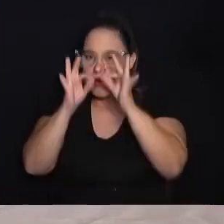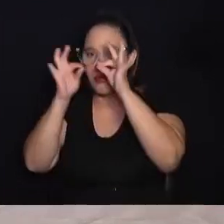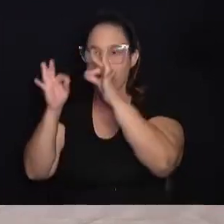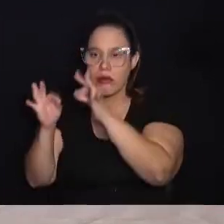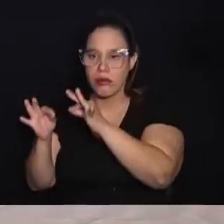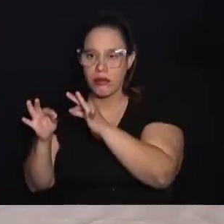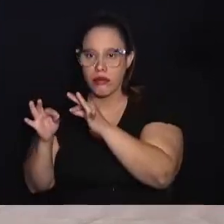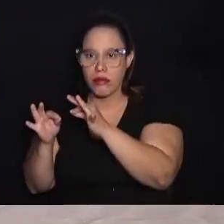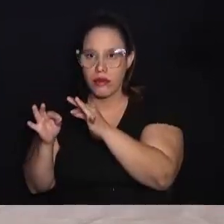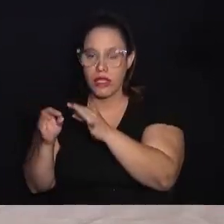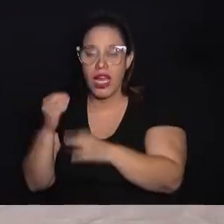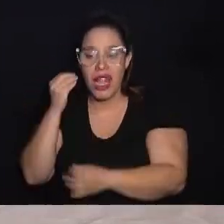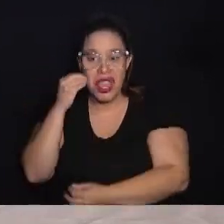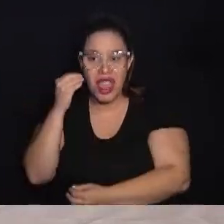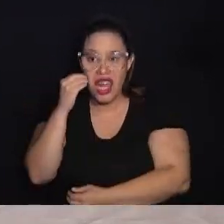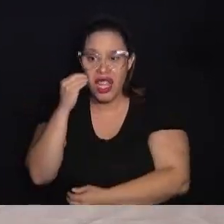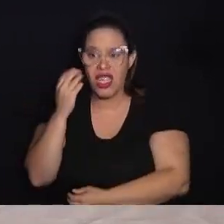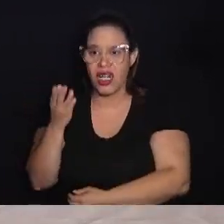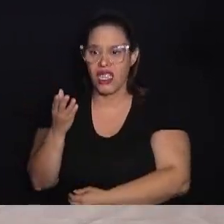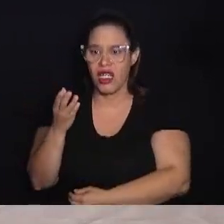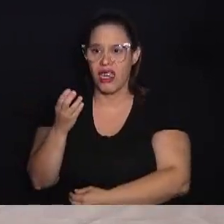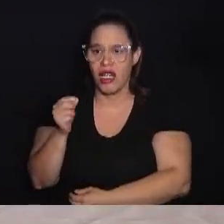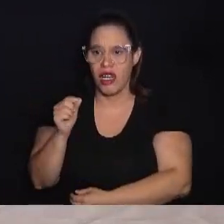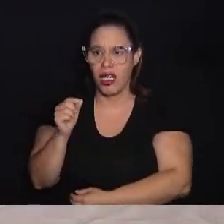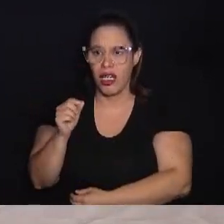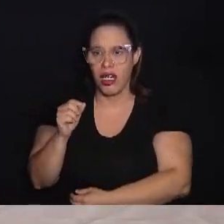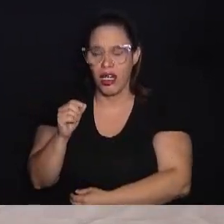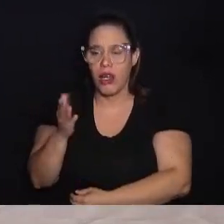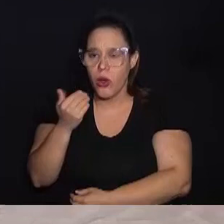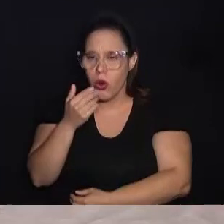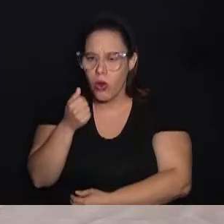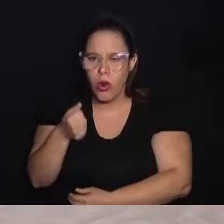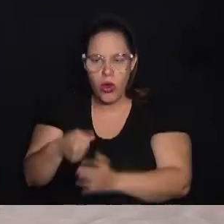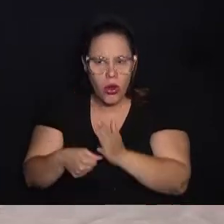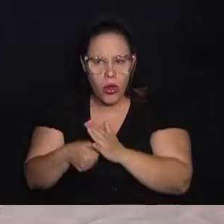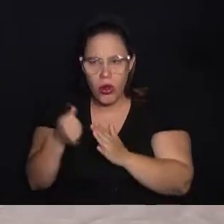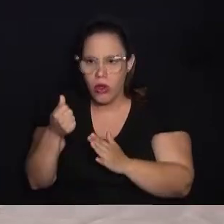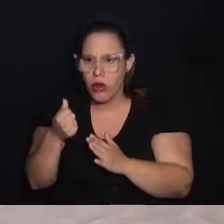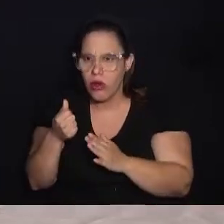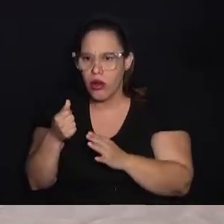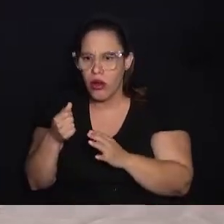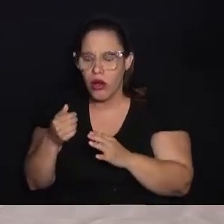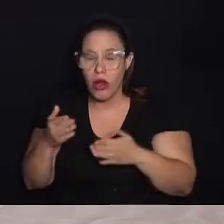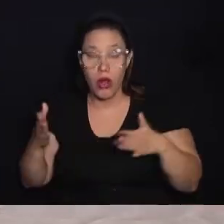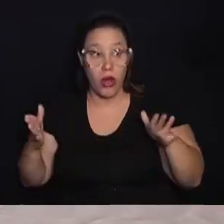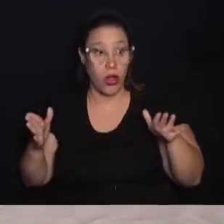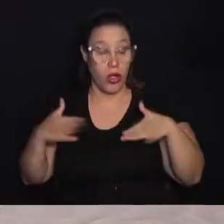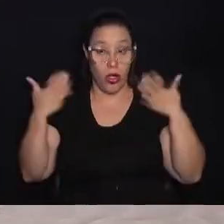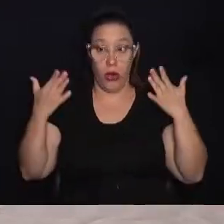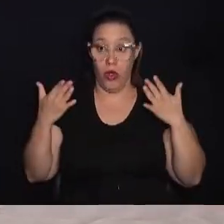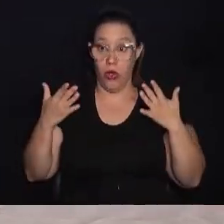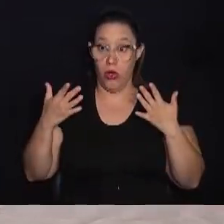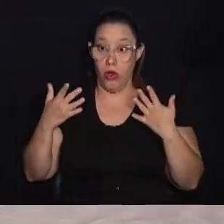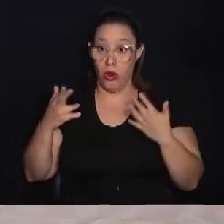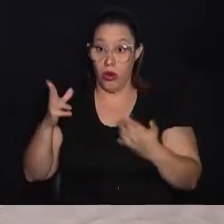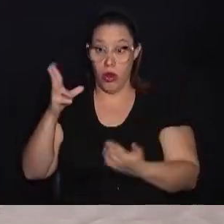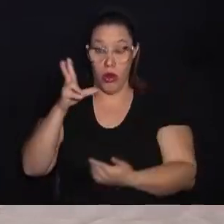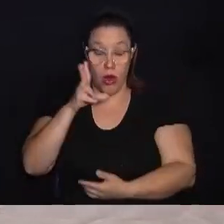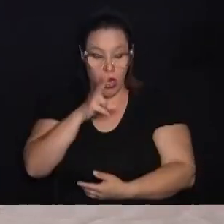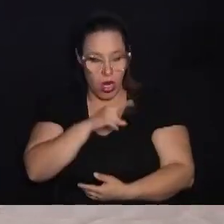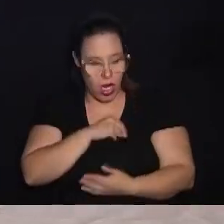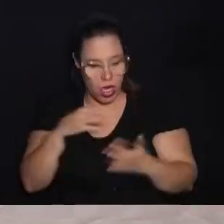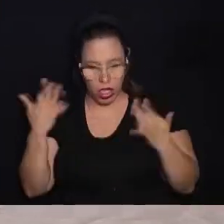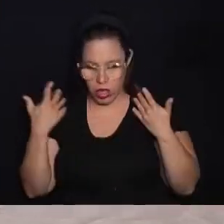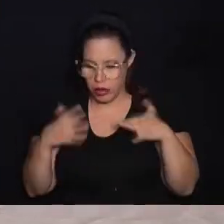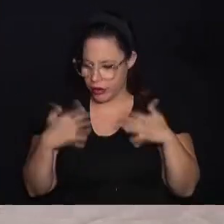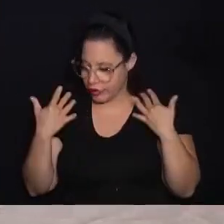Nem que seja uma vez, vai lá, testa aquela pequena, compra uma vez. Eu já tive muitas surpresas positivas de pequenas marcas com as quais eu tinha